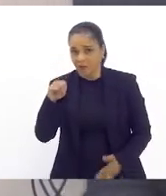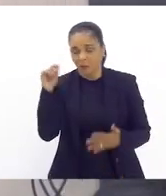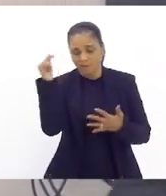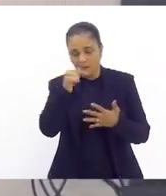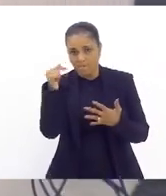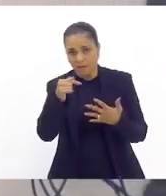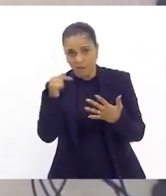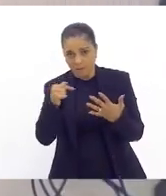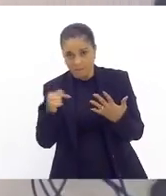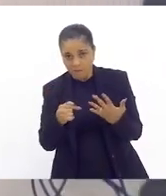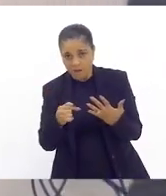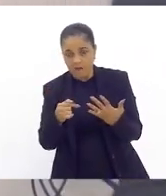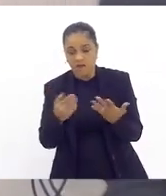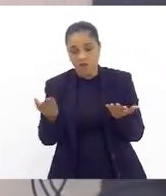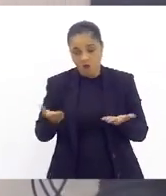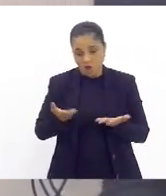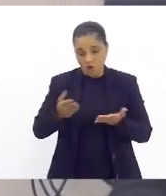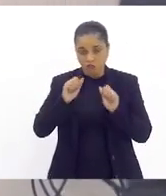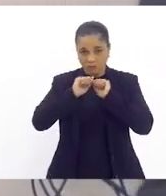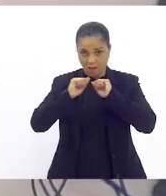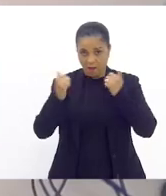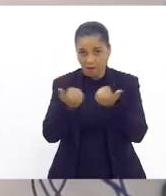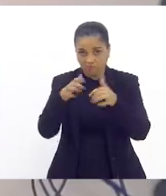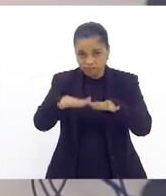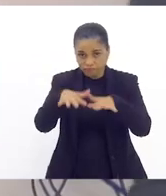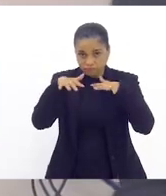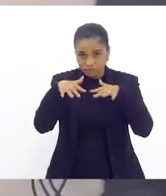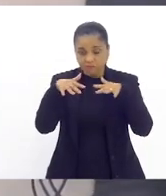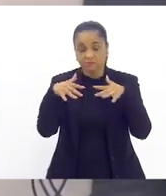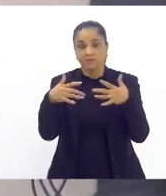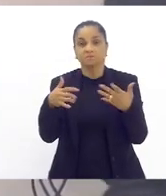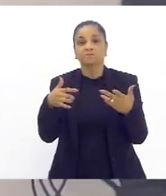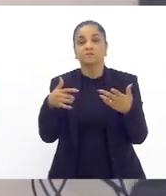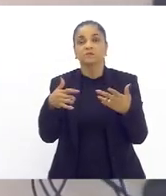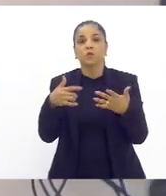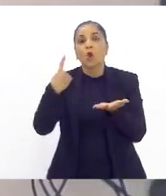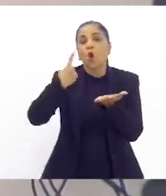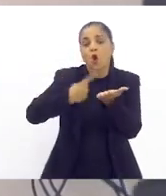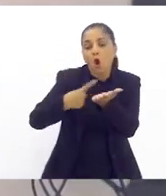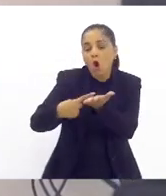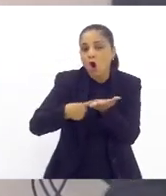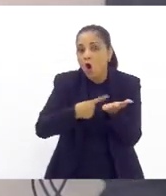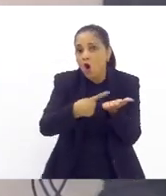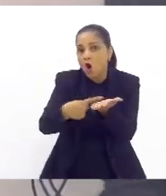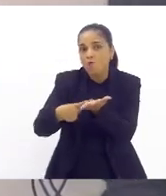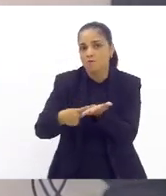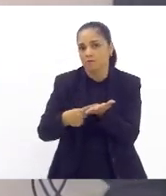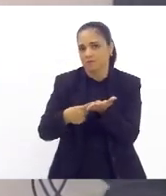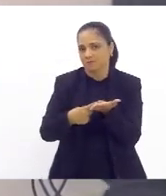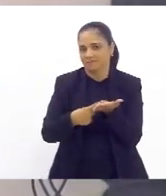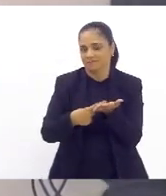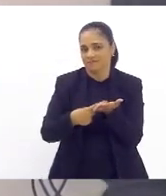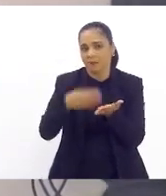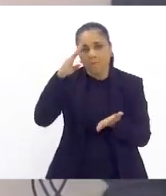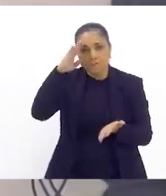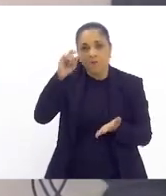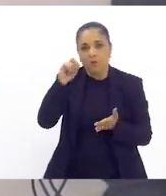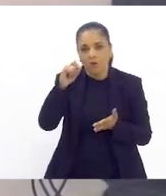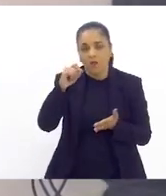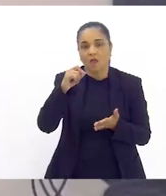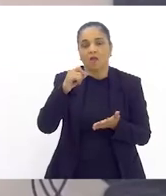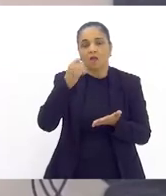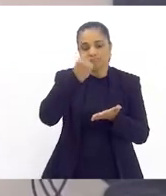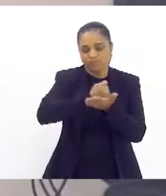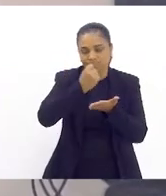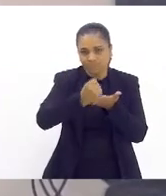gente devia sair daqui dessa audiência com alguns compromissos o primeiro deles é eu acho que ia fazer auditoria dos contratos